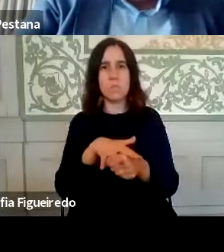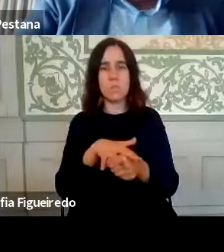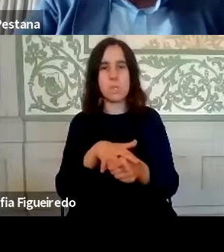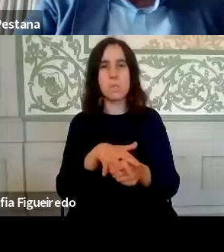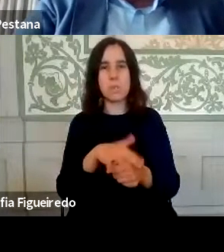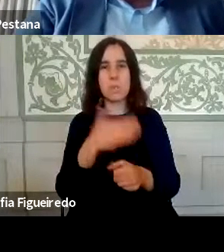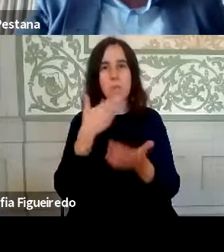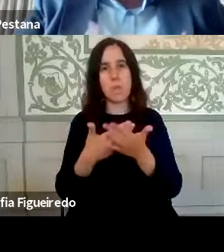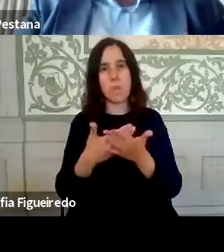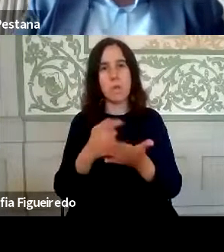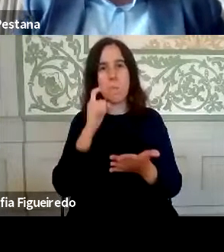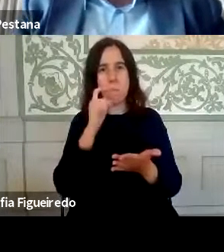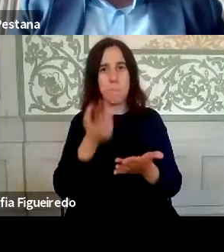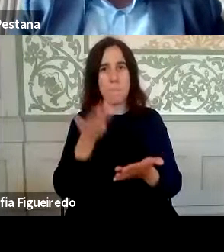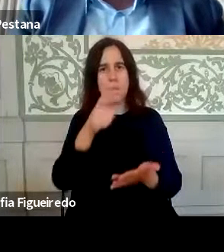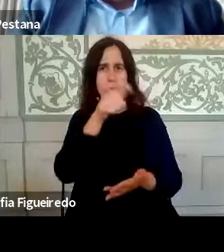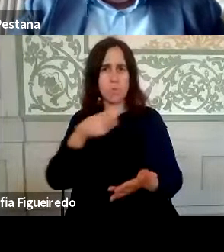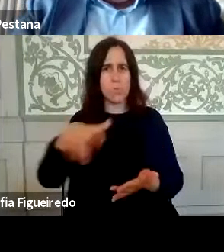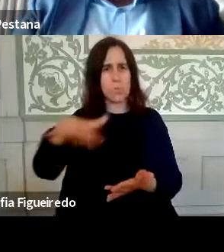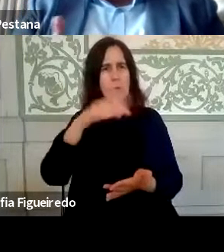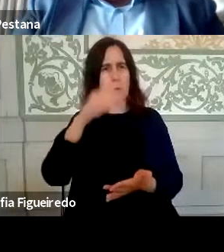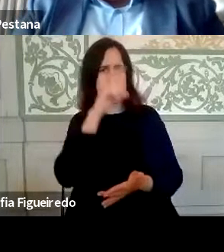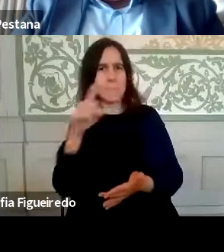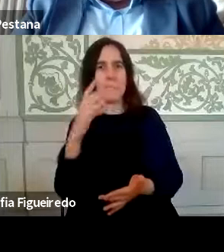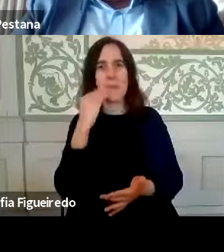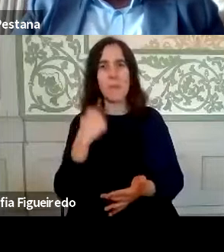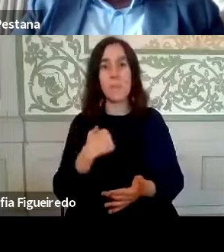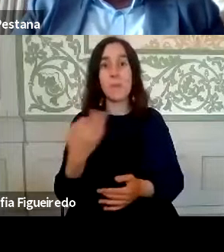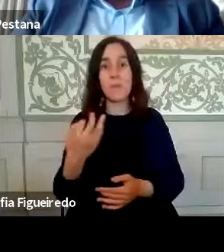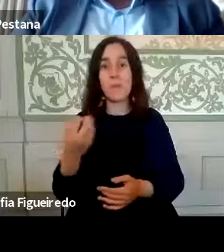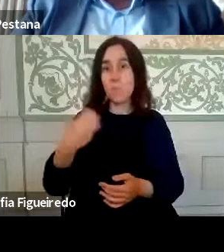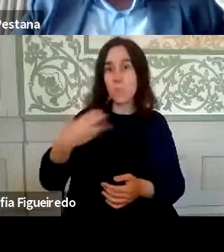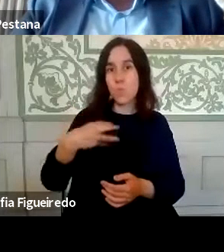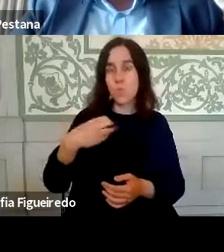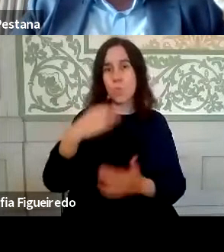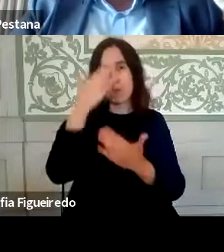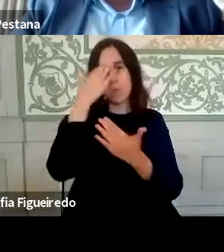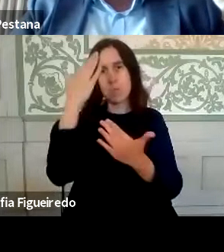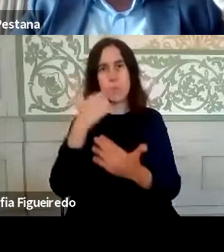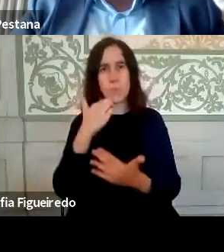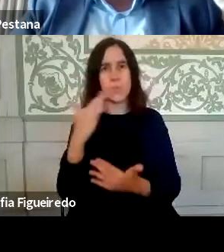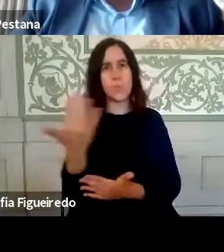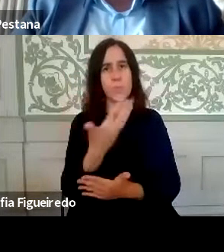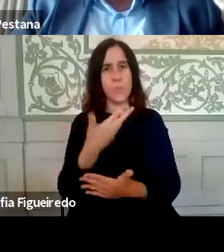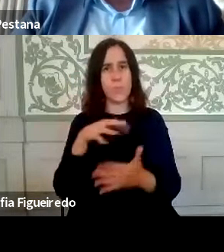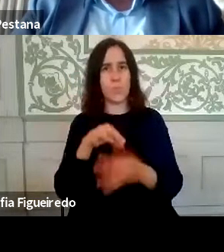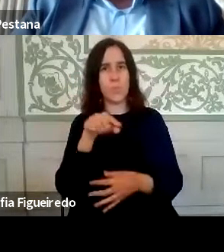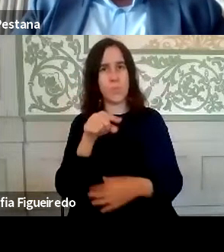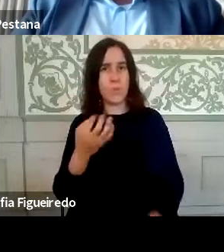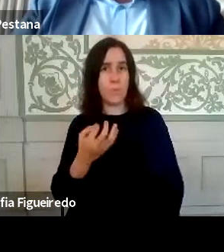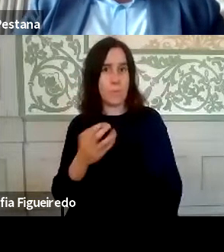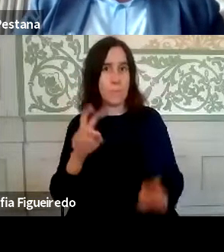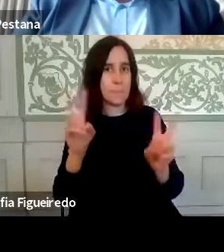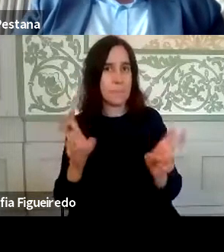possível. E as pessoas reconheceram isso, penso eu, aliás as manifestações de reconhecimento foram grandes nessa matéria